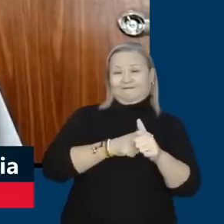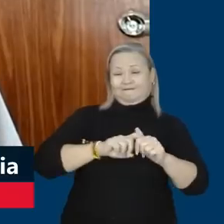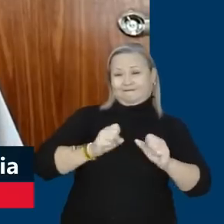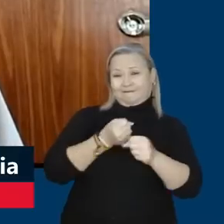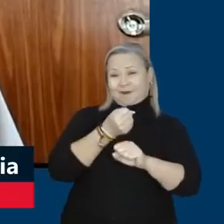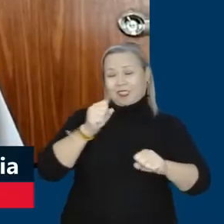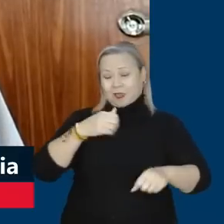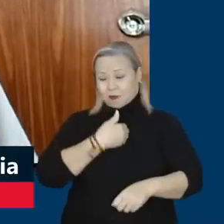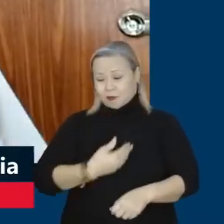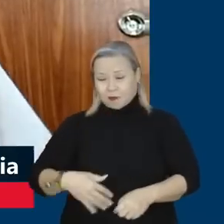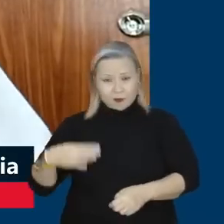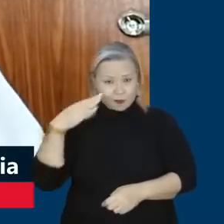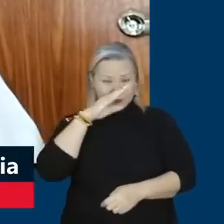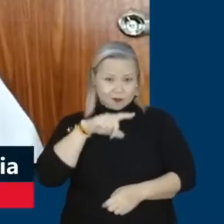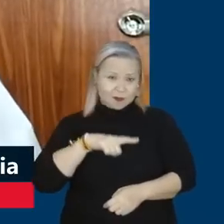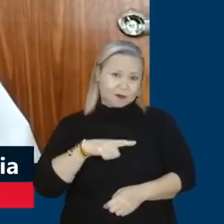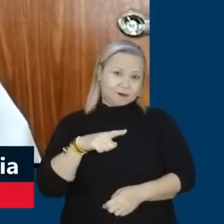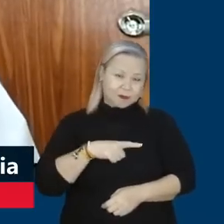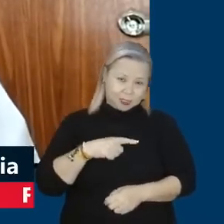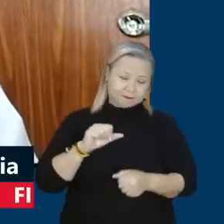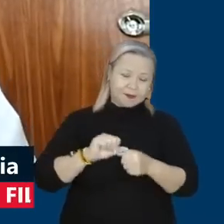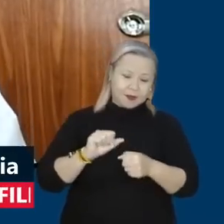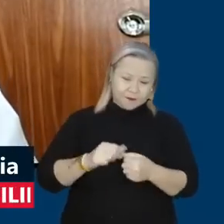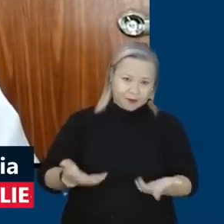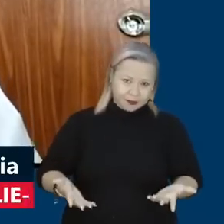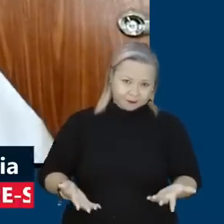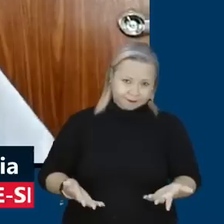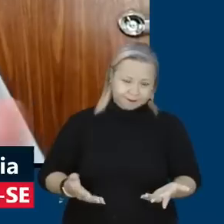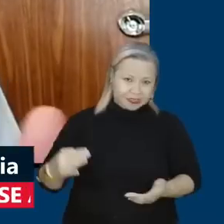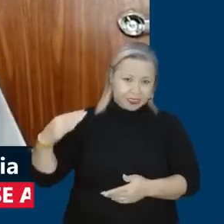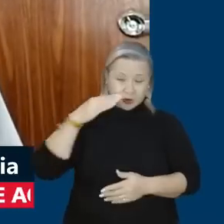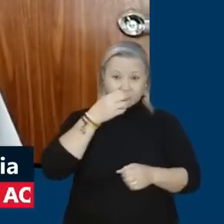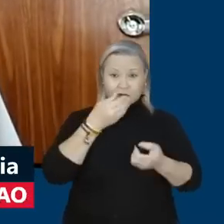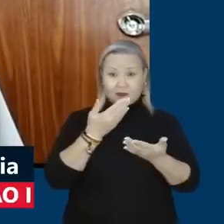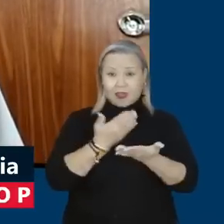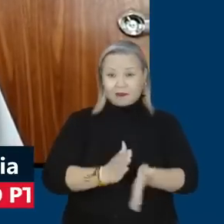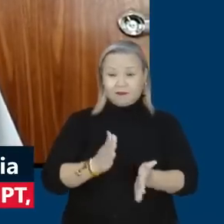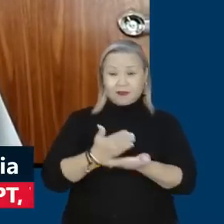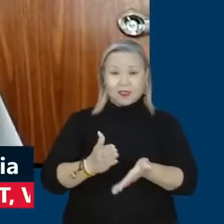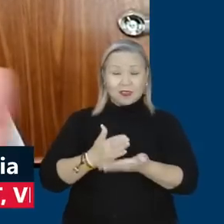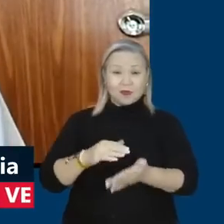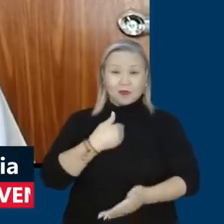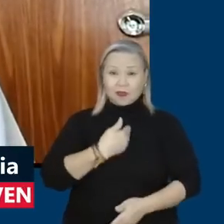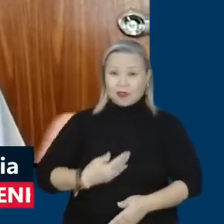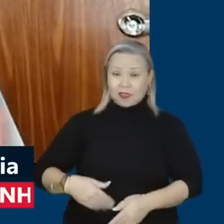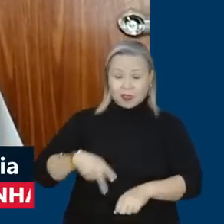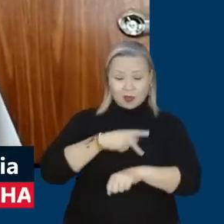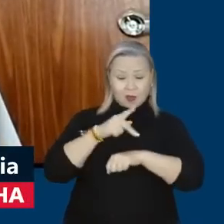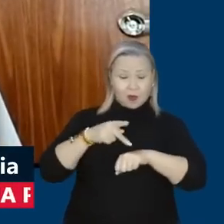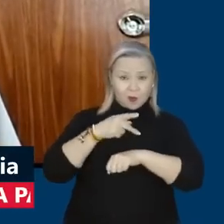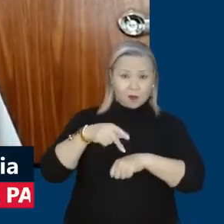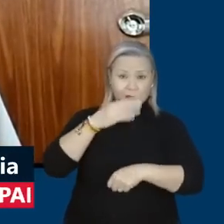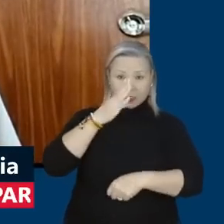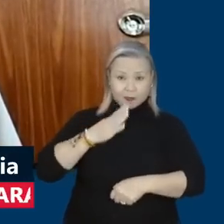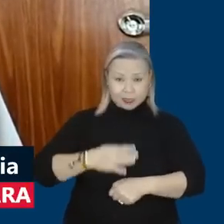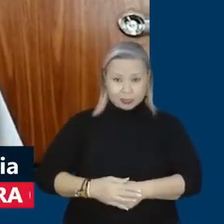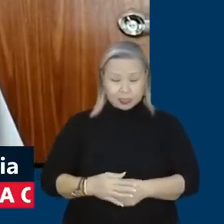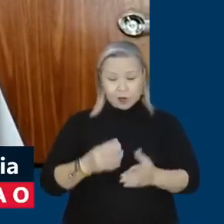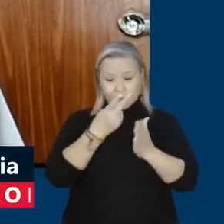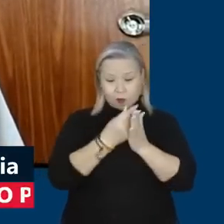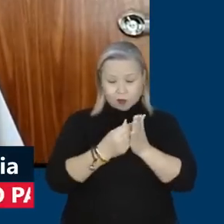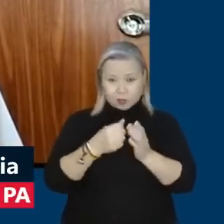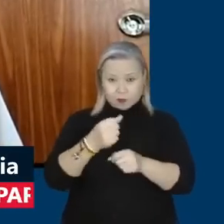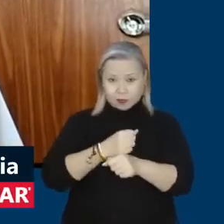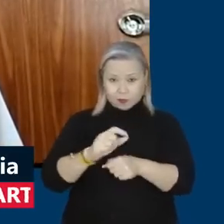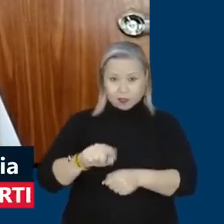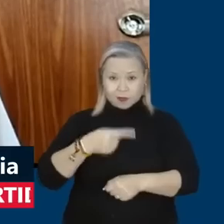governo Bolsonaro tem. Não é segredo para ninguém que Bolsonaro destruiu o Estado brasileiro. O orçamento para o ano que vem